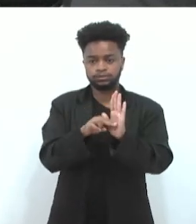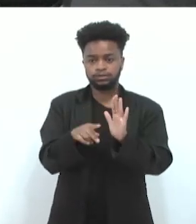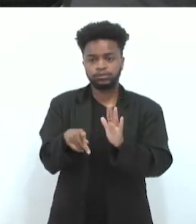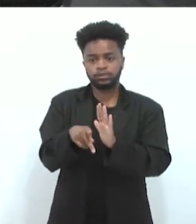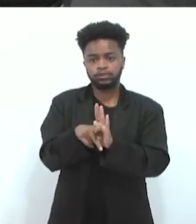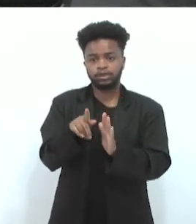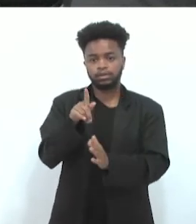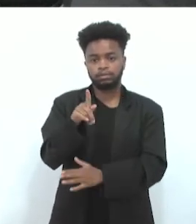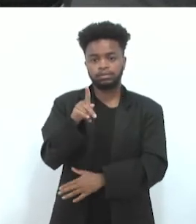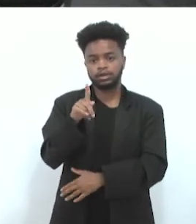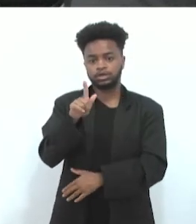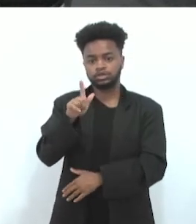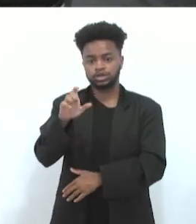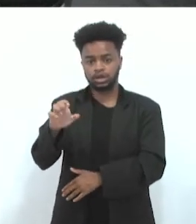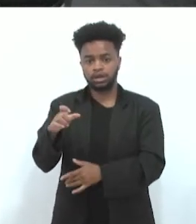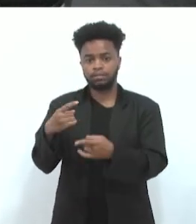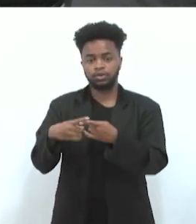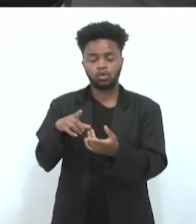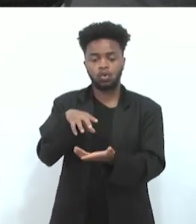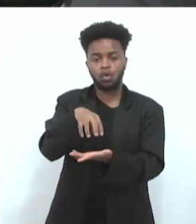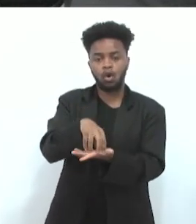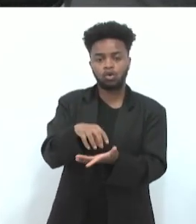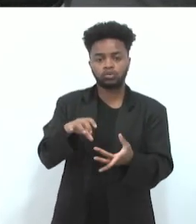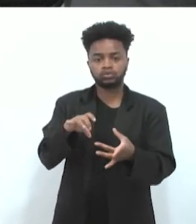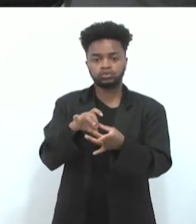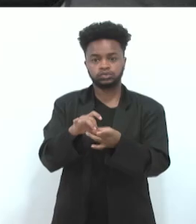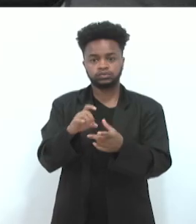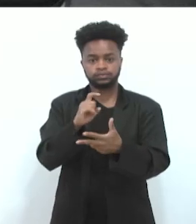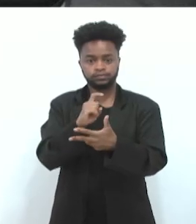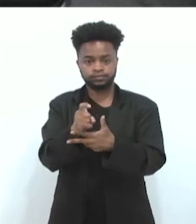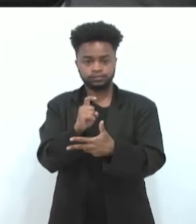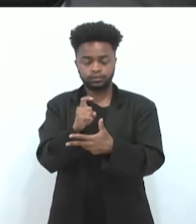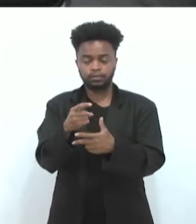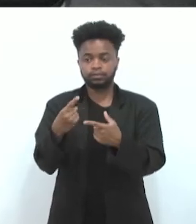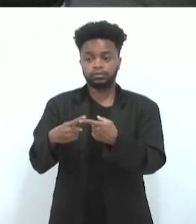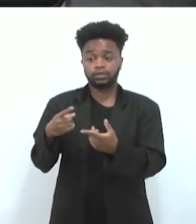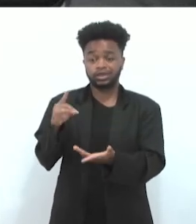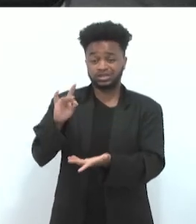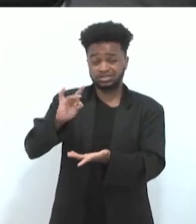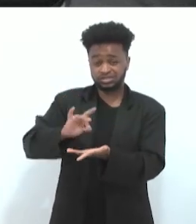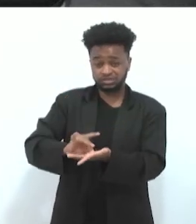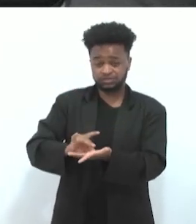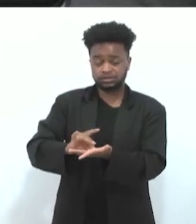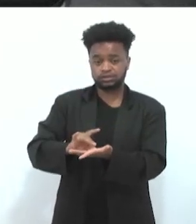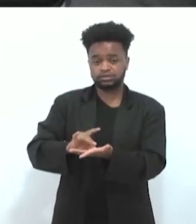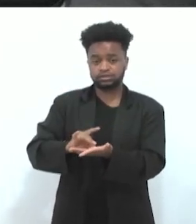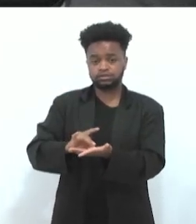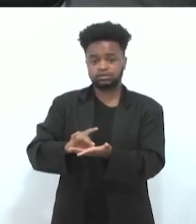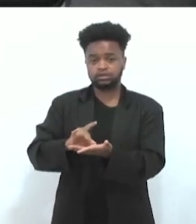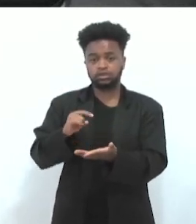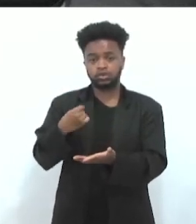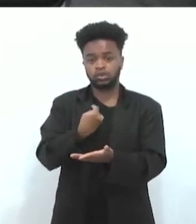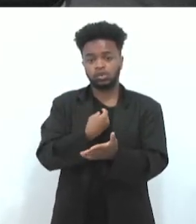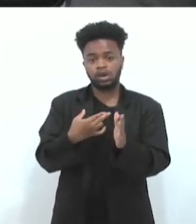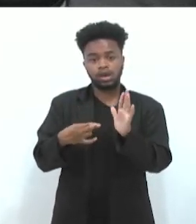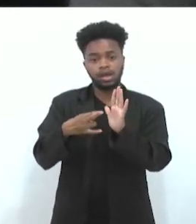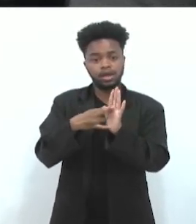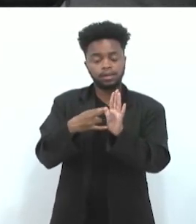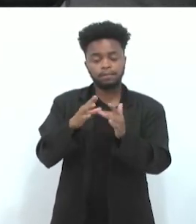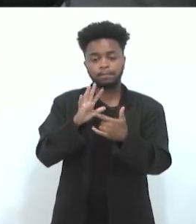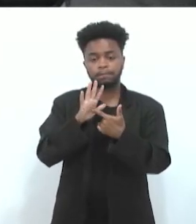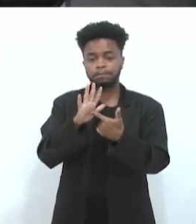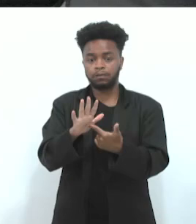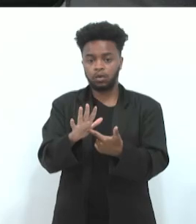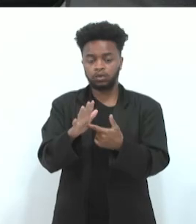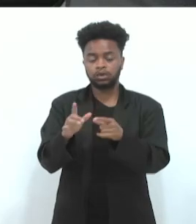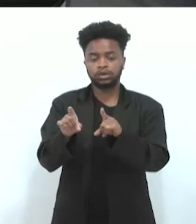que é um órgão do Poder Executivo, né, porque, na realidade, o que o nosso regimento interno diz,